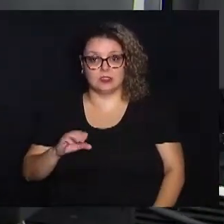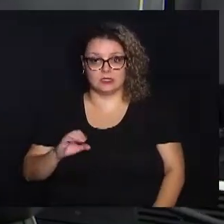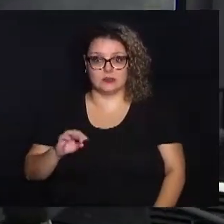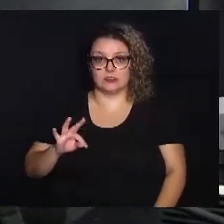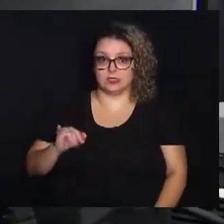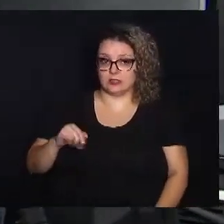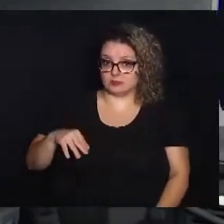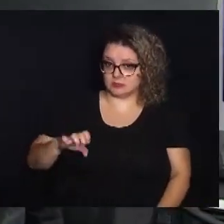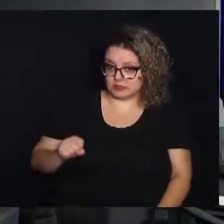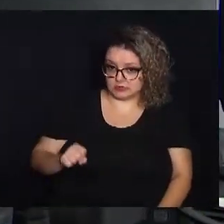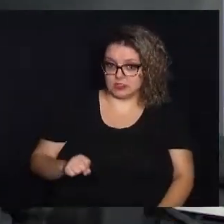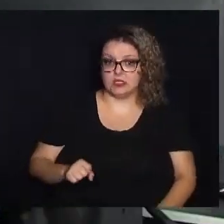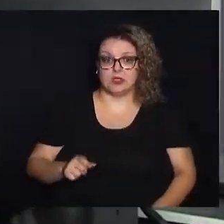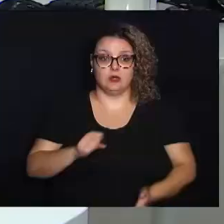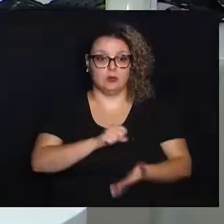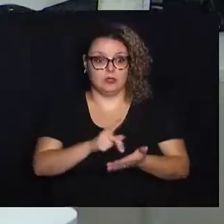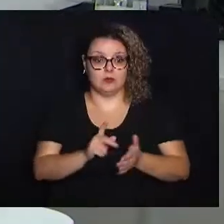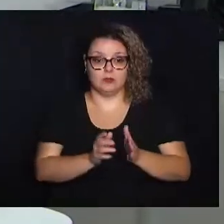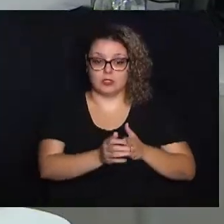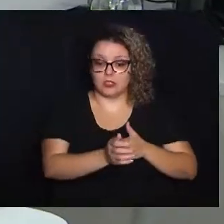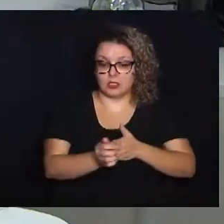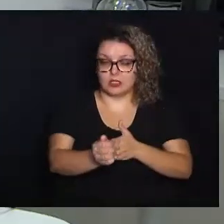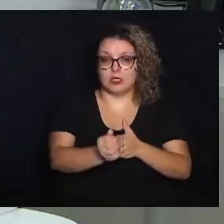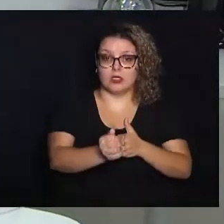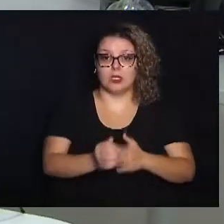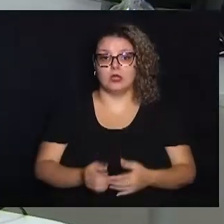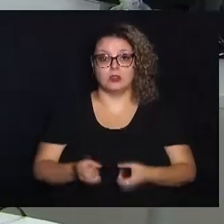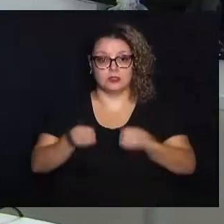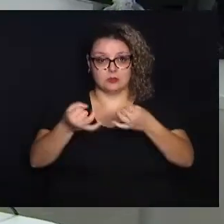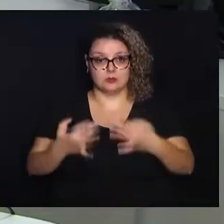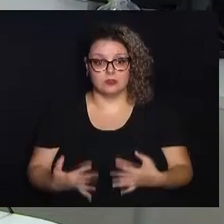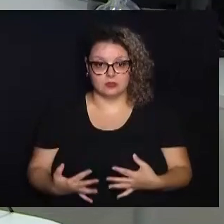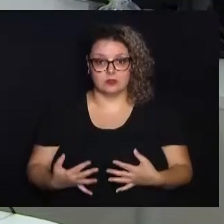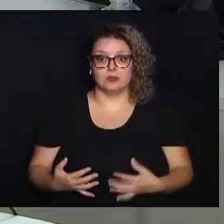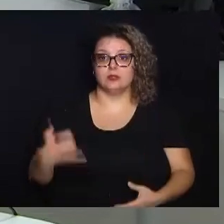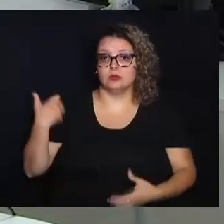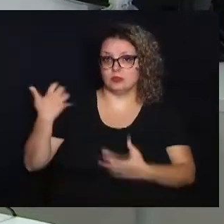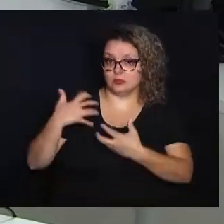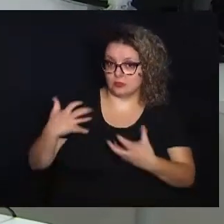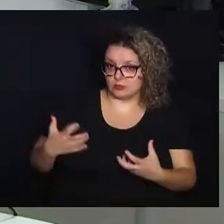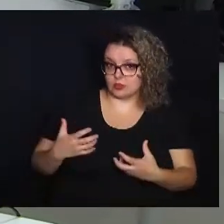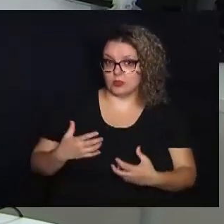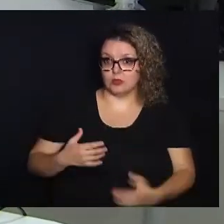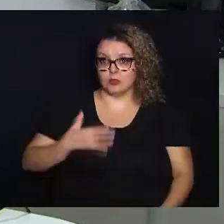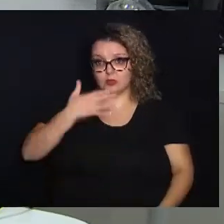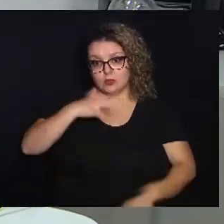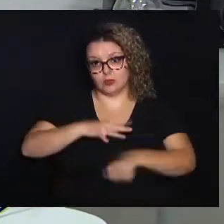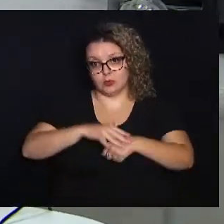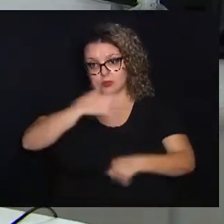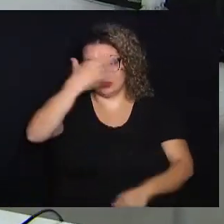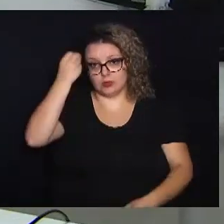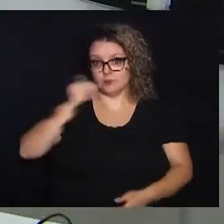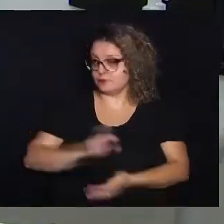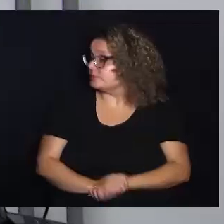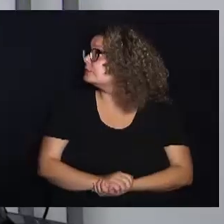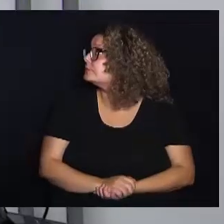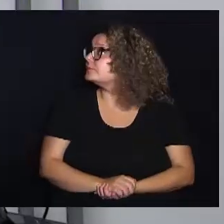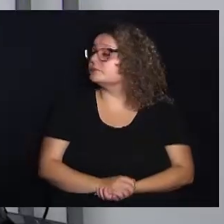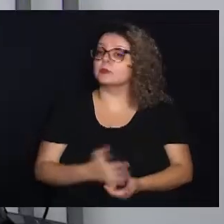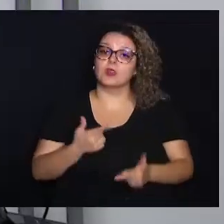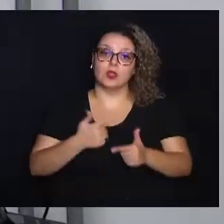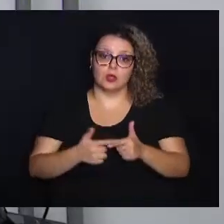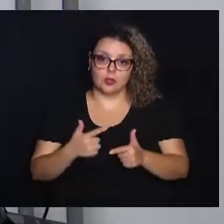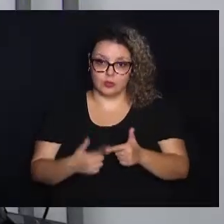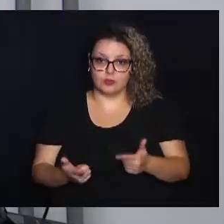Titans vão desenvolver um aplicativo que Visa guiar e orientar cuidadores informais de idosos com Alzheimer no Brasil